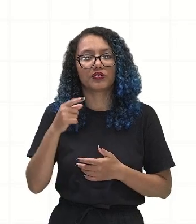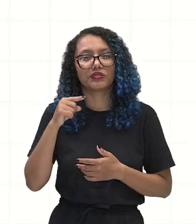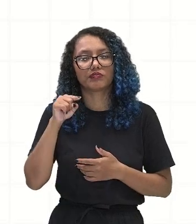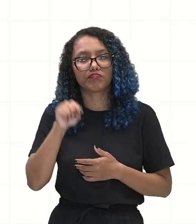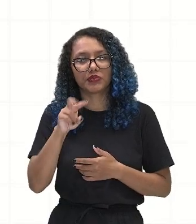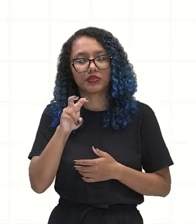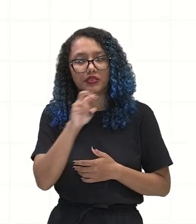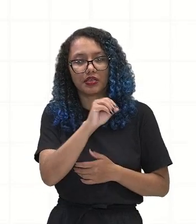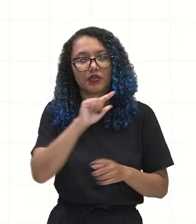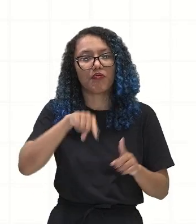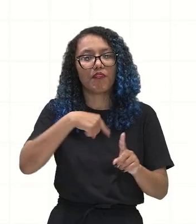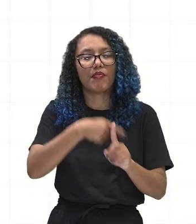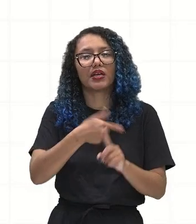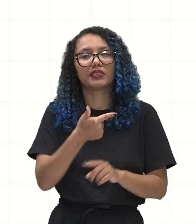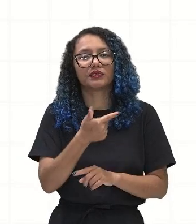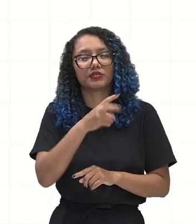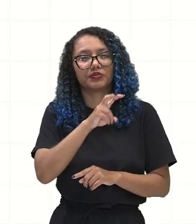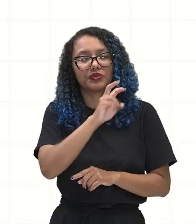2.500.